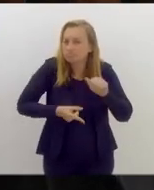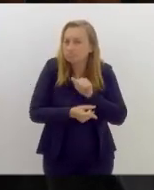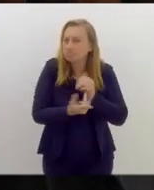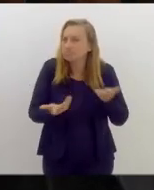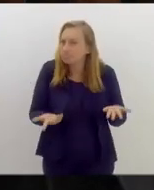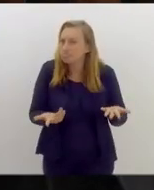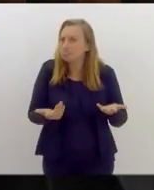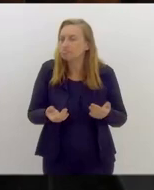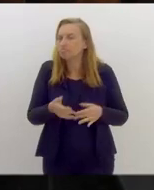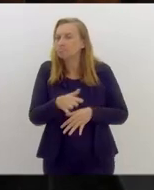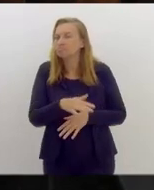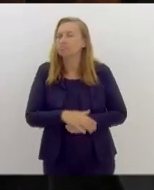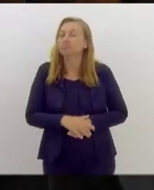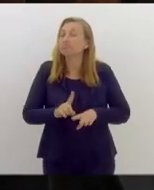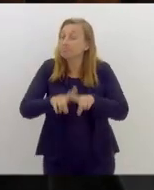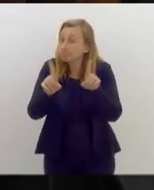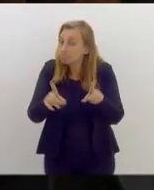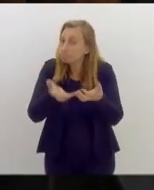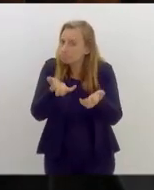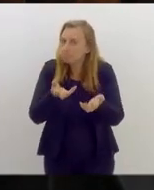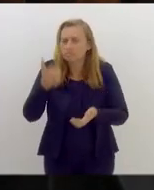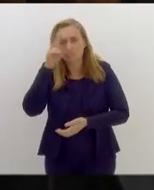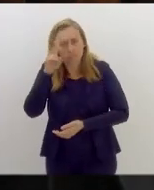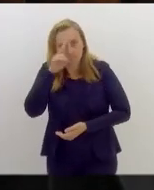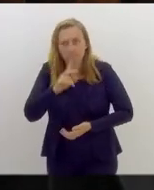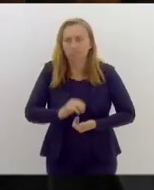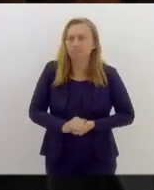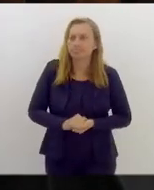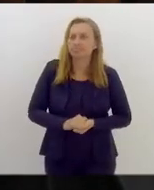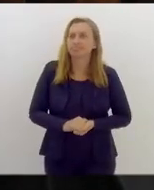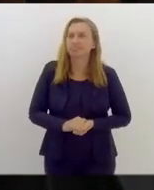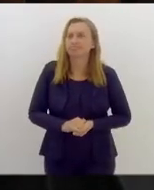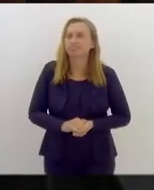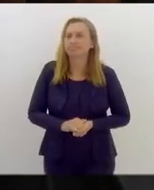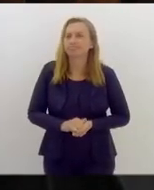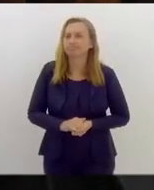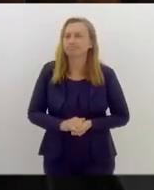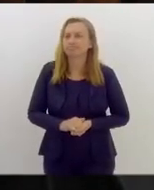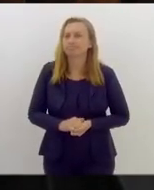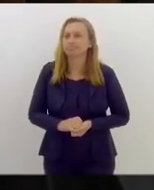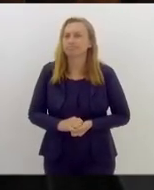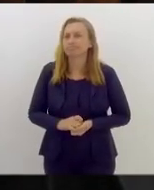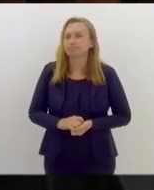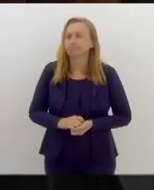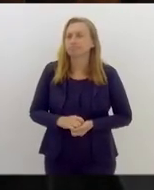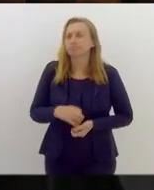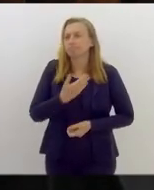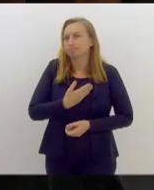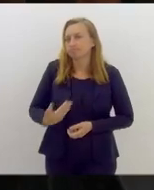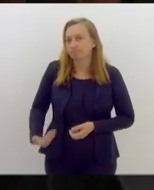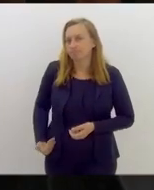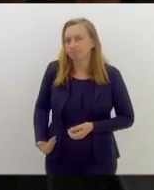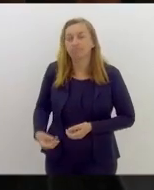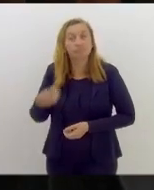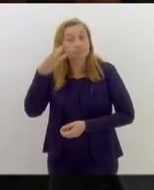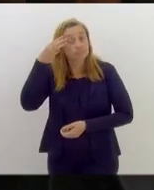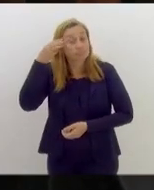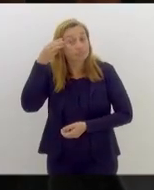da educação. Mas eu quero lembrar, e aí vai para além do governo Witzel barra